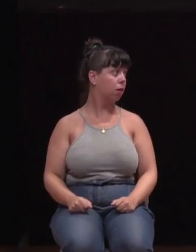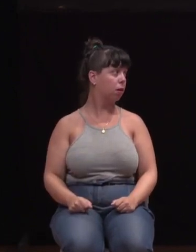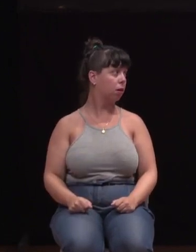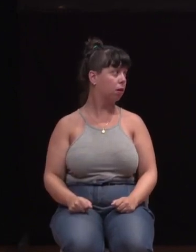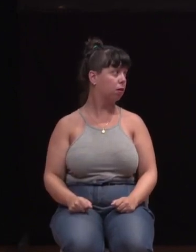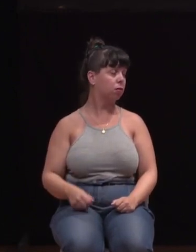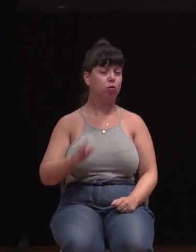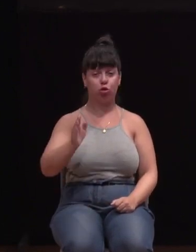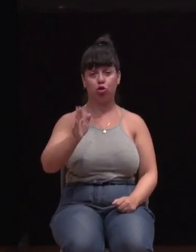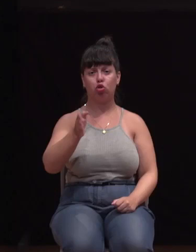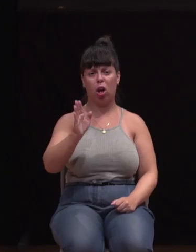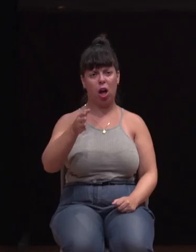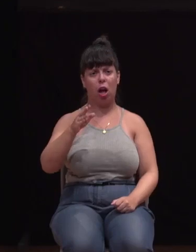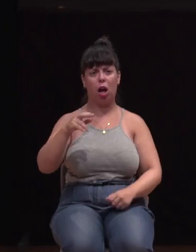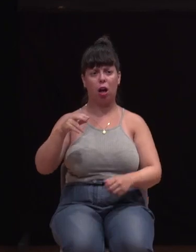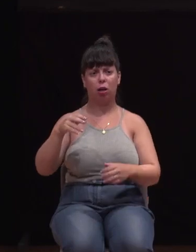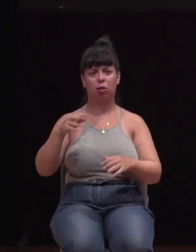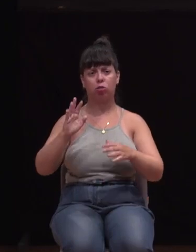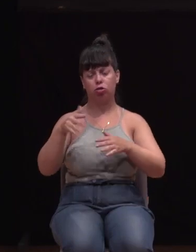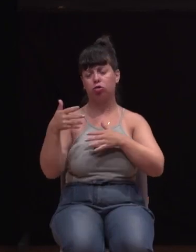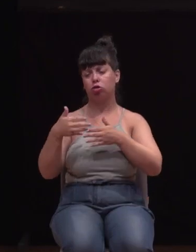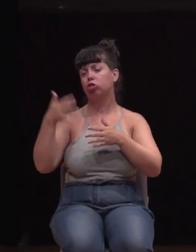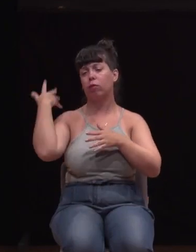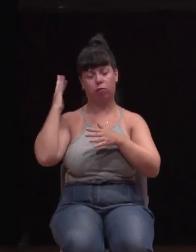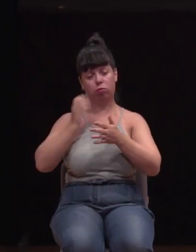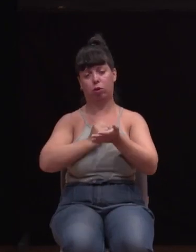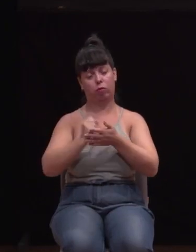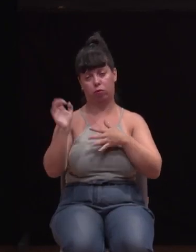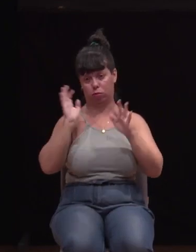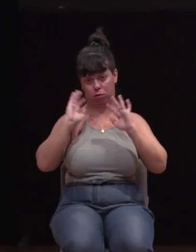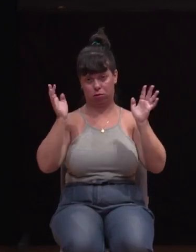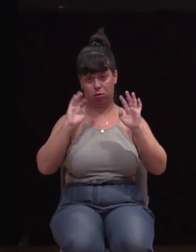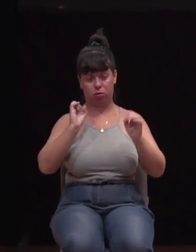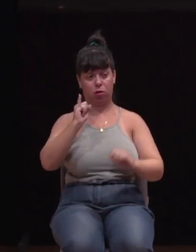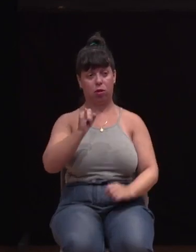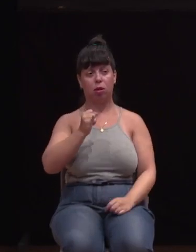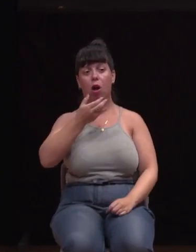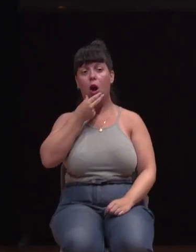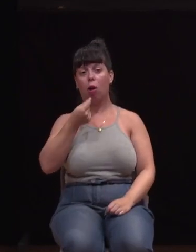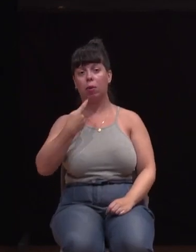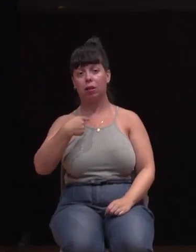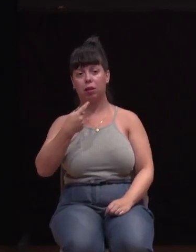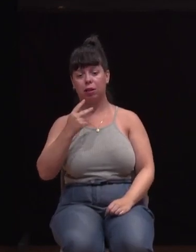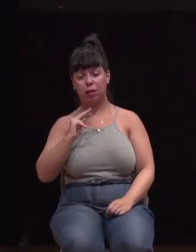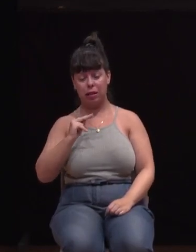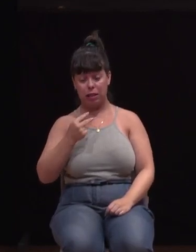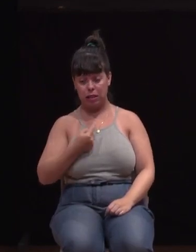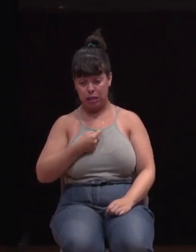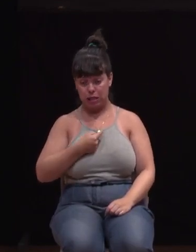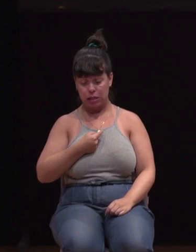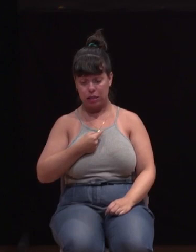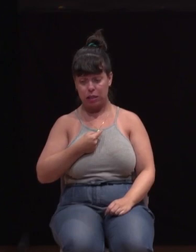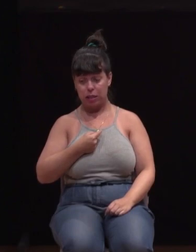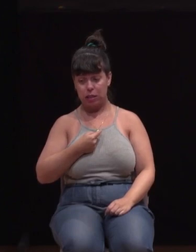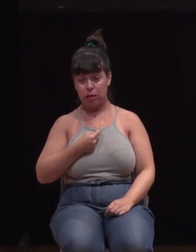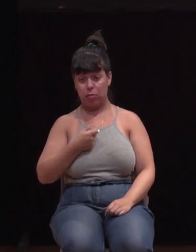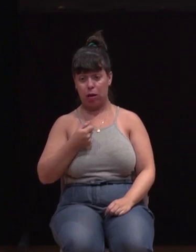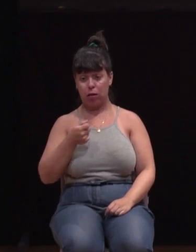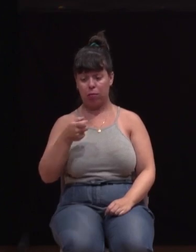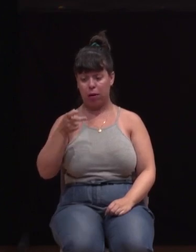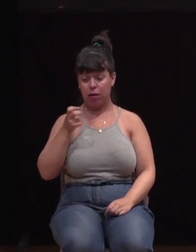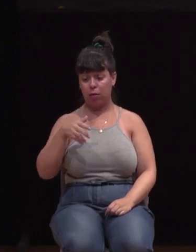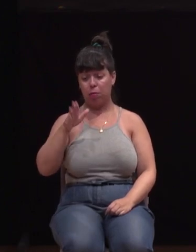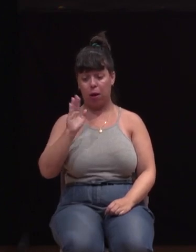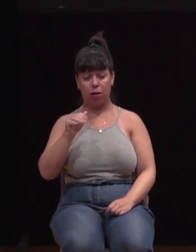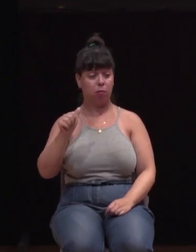gente já passou isso, assim. Então, se os homens trans são mais ou menos invisíveis do que as travestis, do que as mulheres trans, eu não sei.